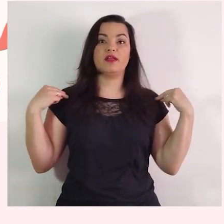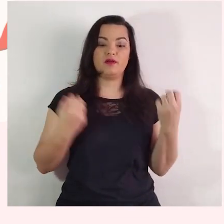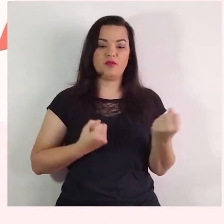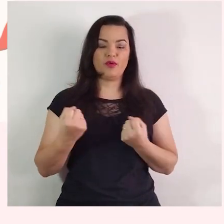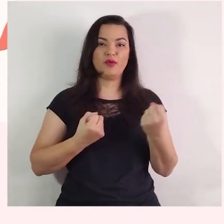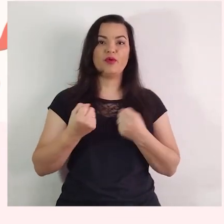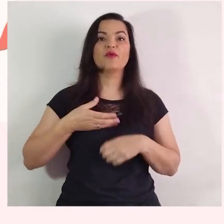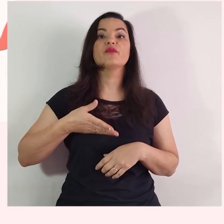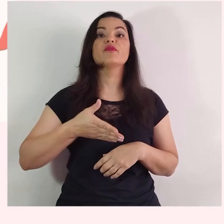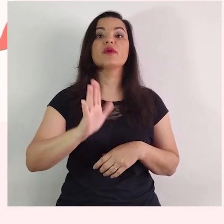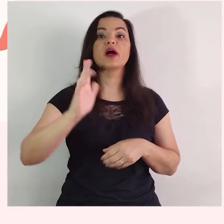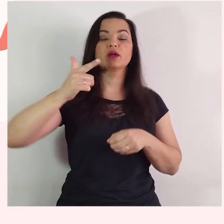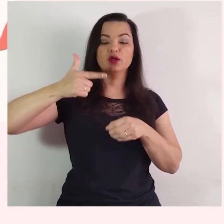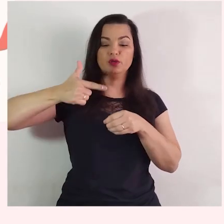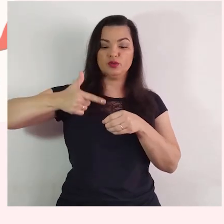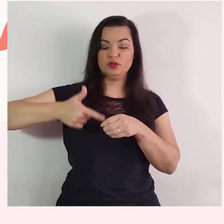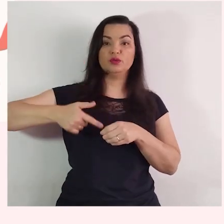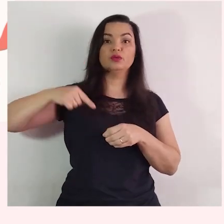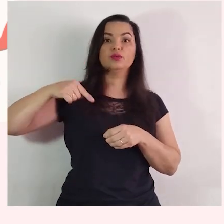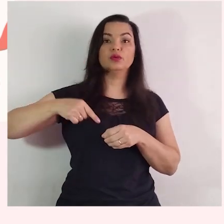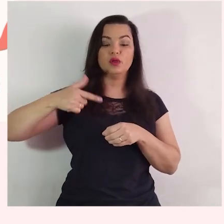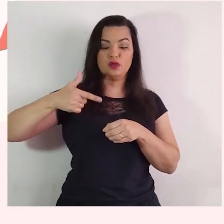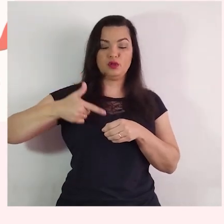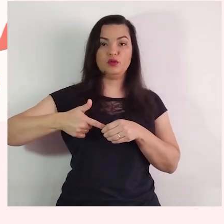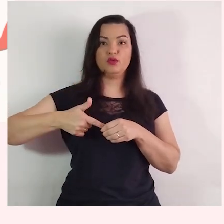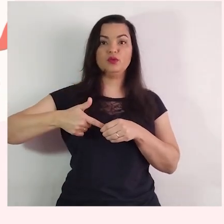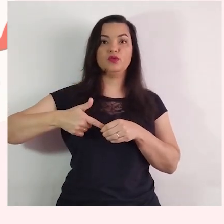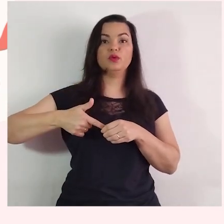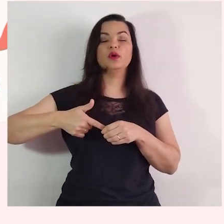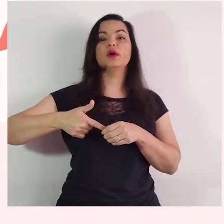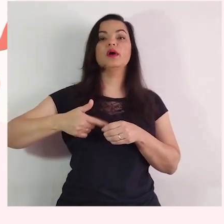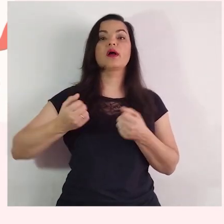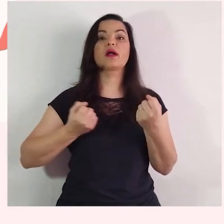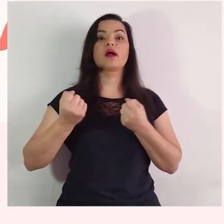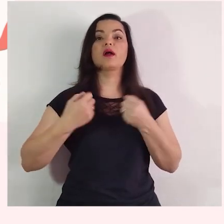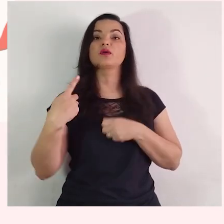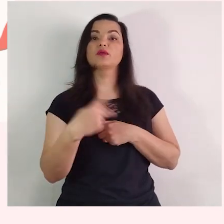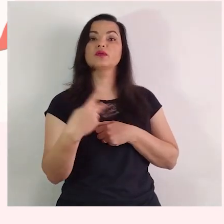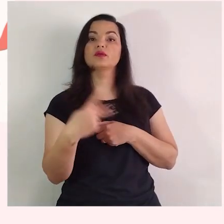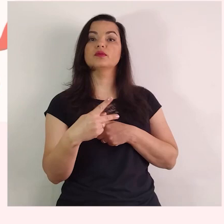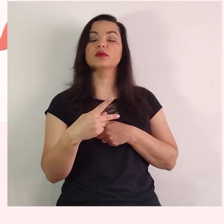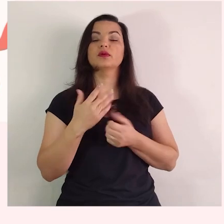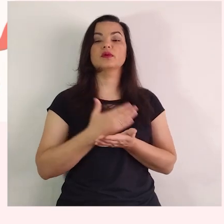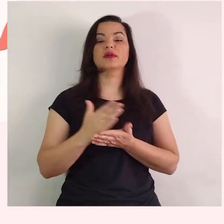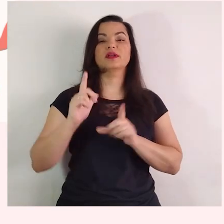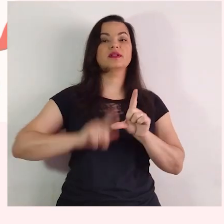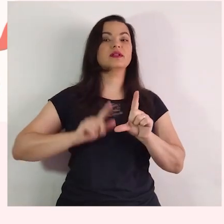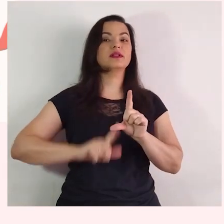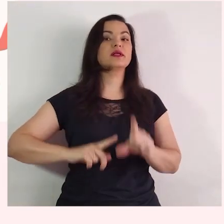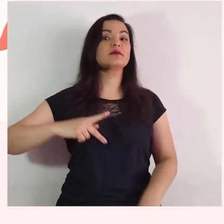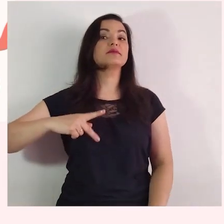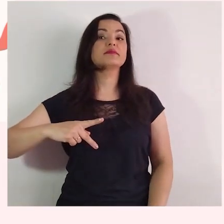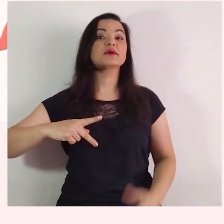e começa com a letra P. Que espaço os motoristas vão para abastecer os